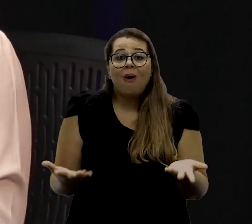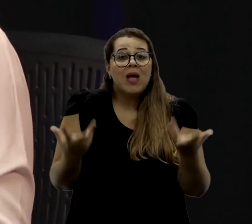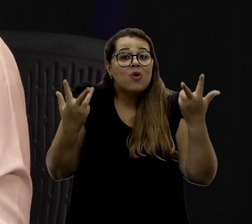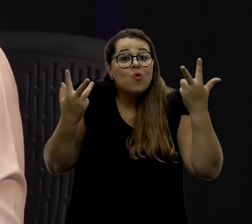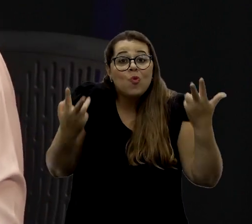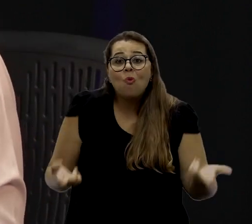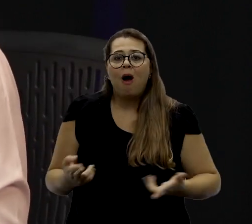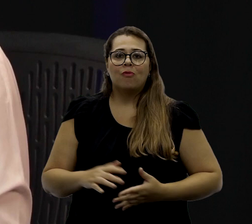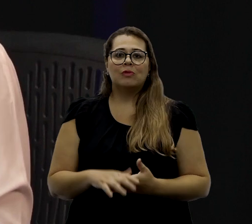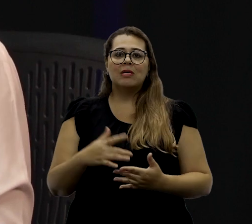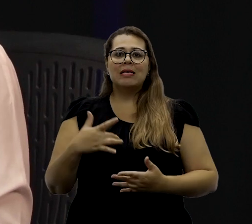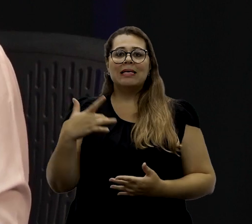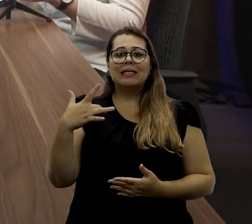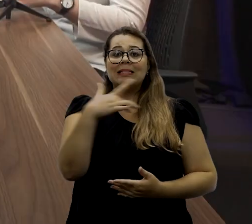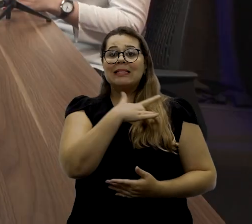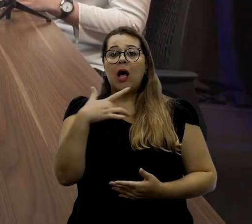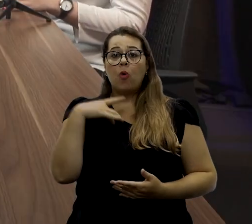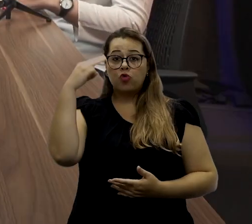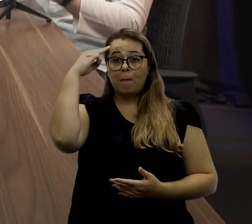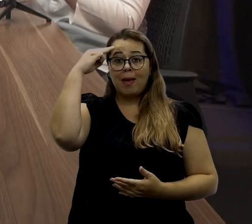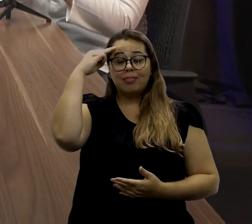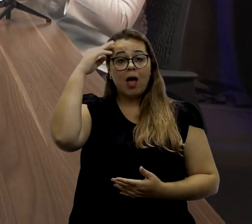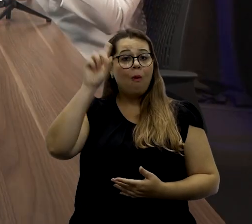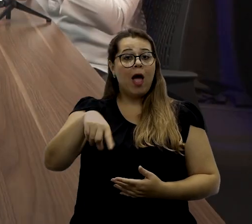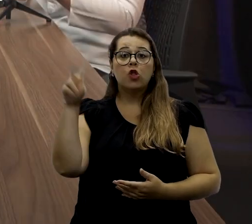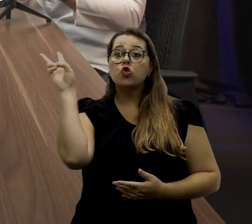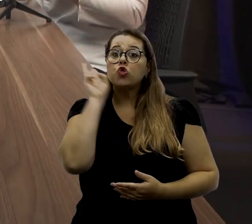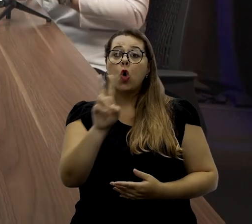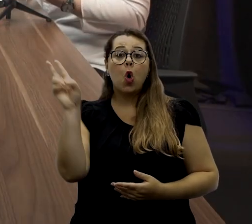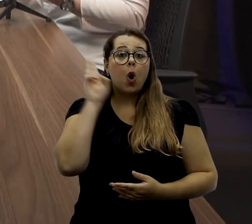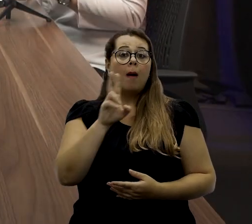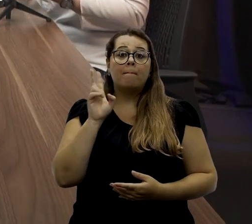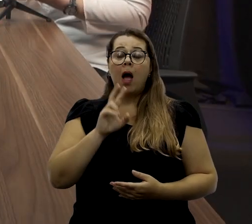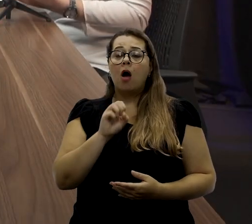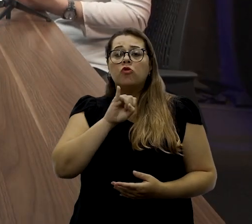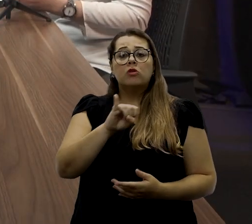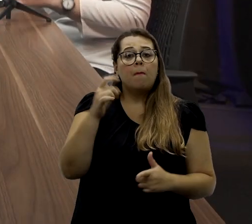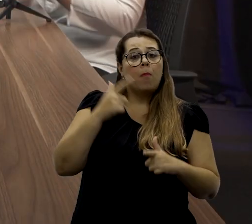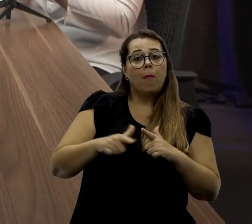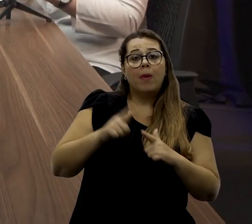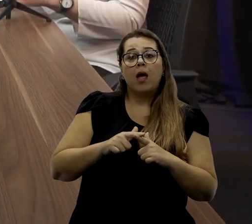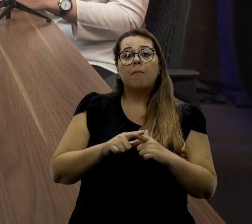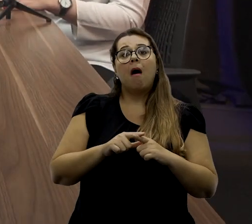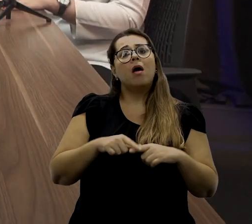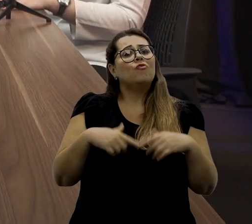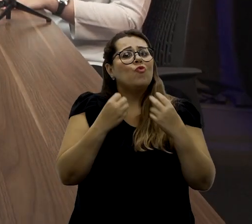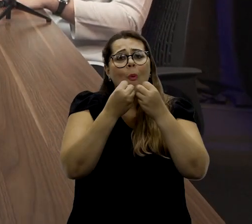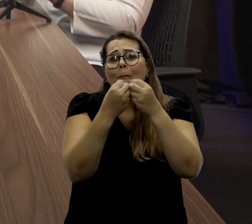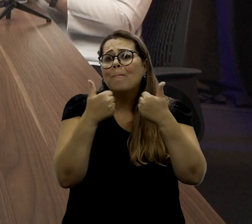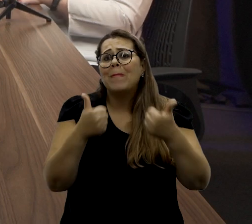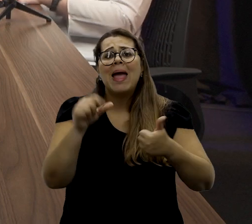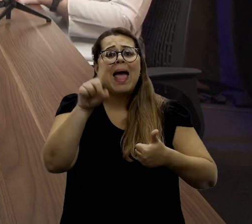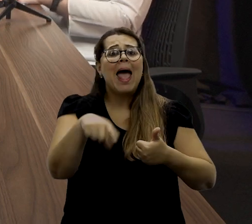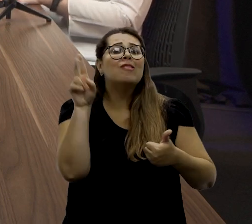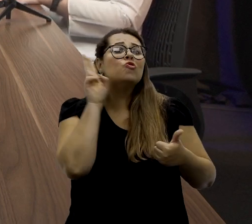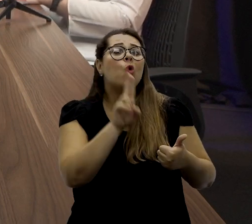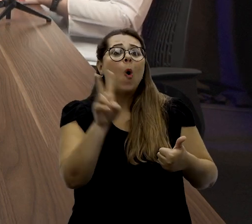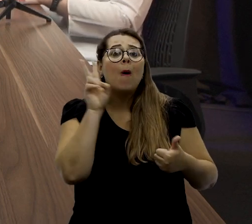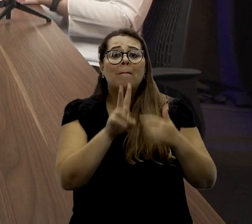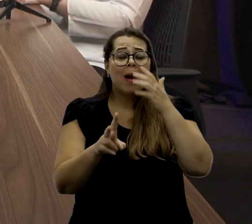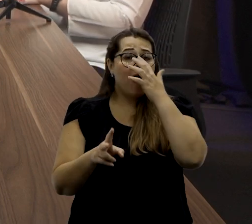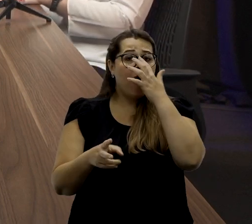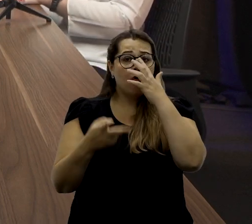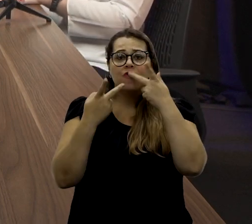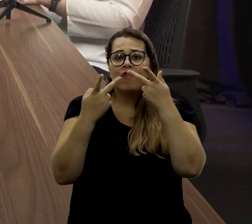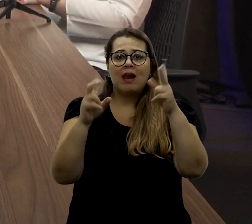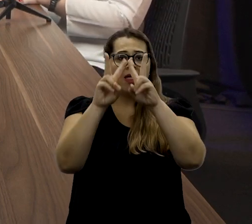é normal, as pessoas vão passar por problemas, vão ter embates com você, consigo mesmo, e tá tudo bem. Tudo bem. E aí, normal